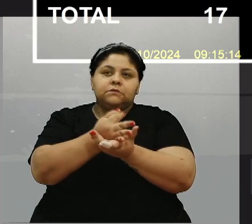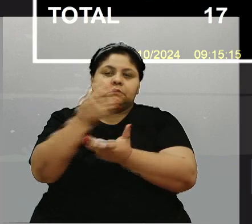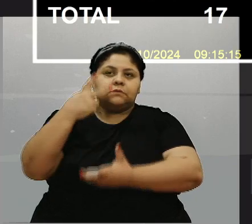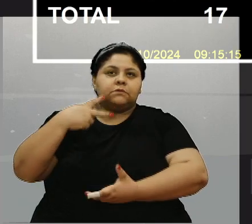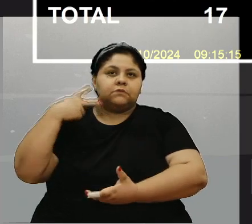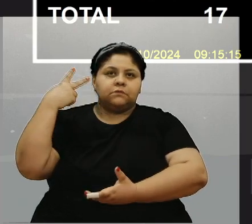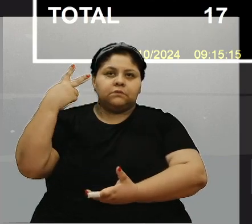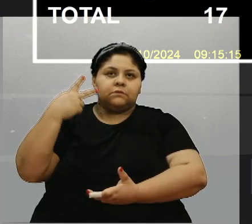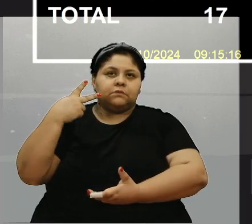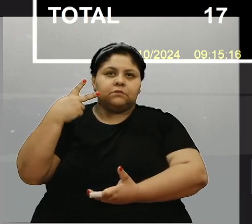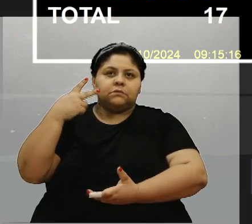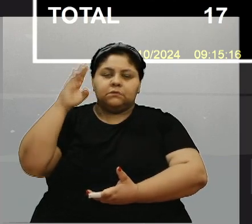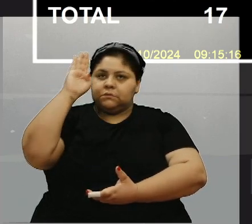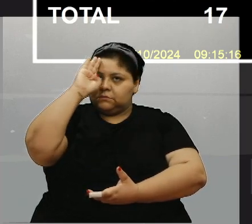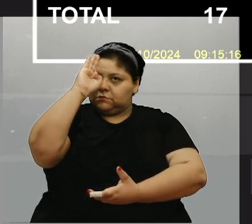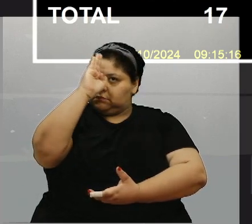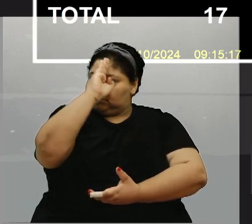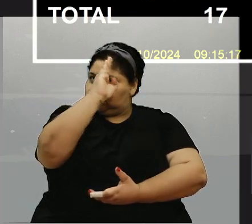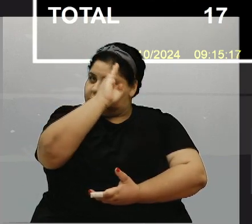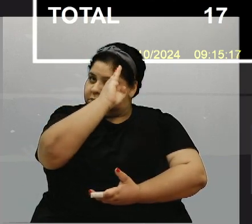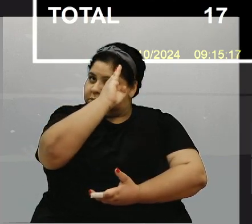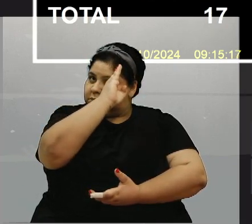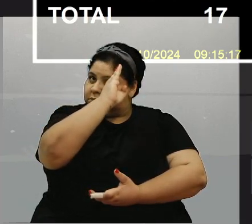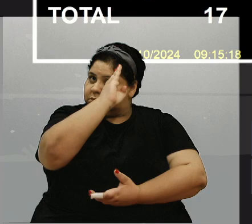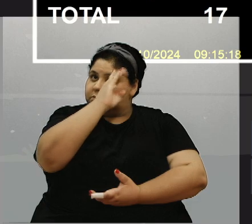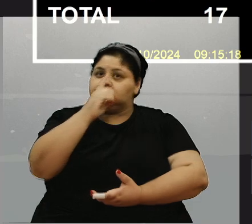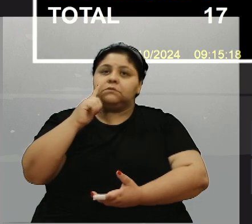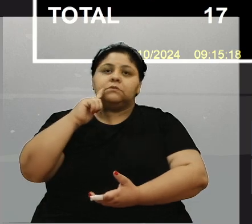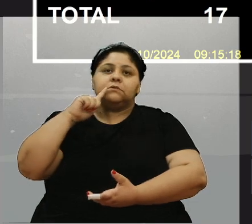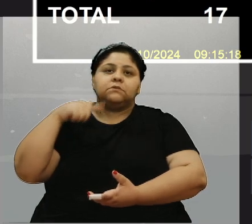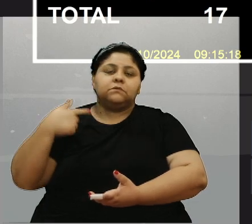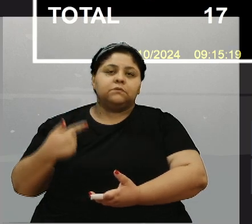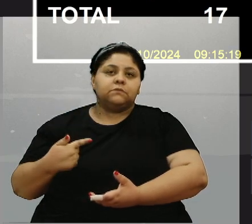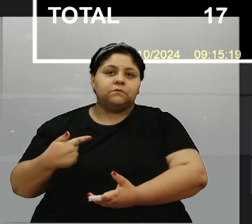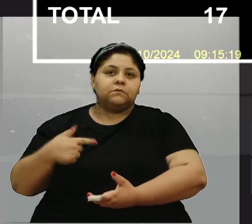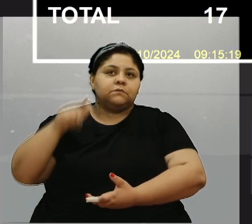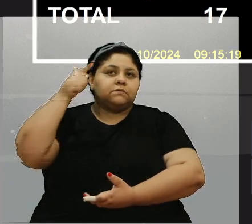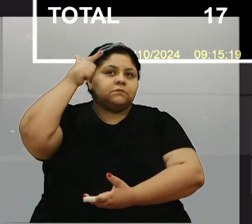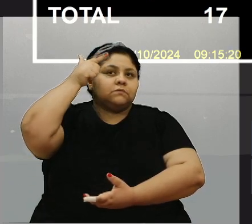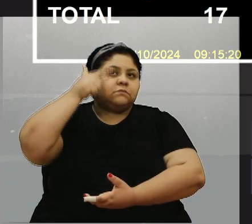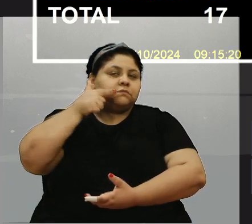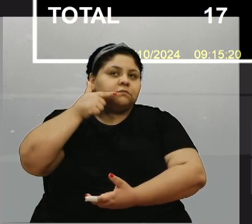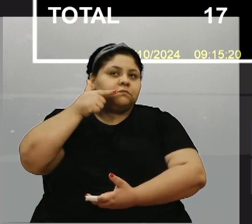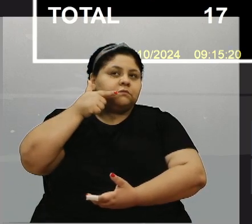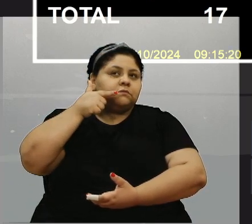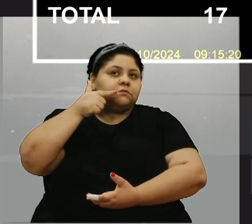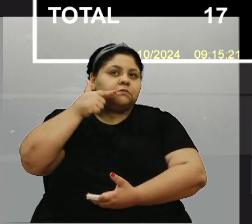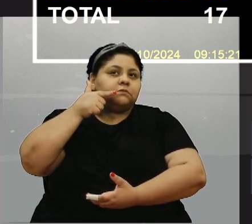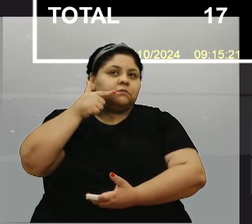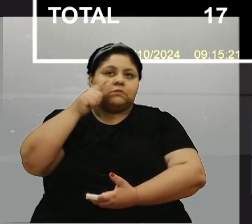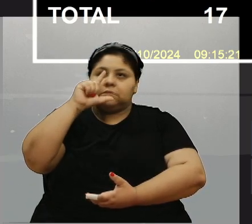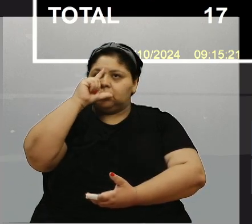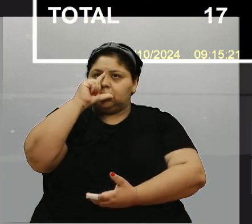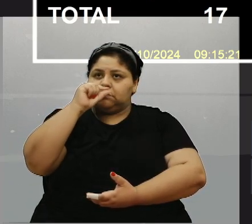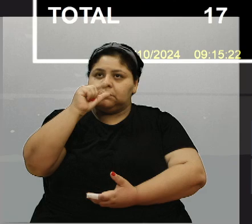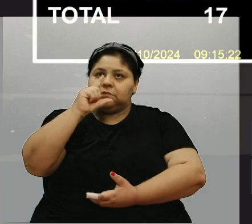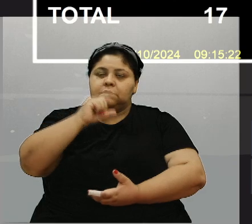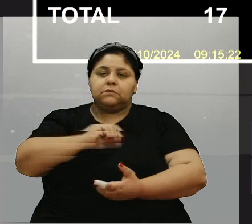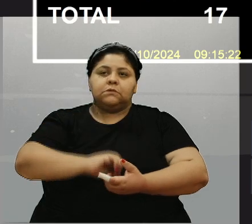vereador Adriano Bressan, Gladys Frisso, Lucas Carinato, Sandro Fantinel.